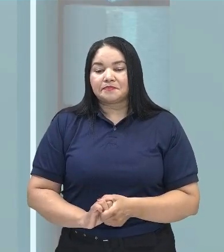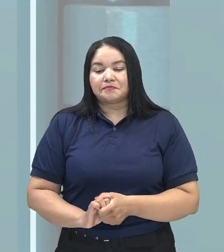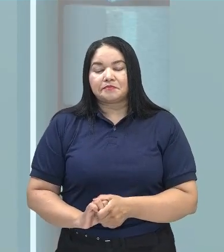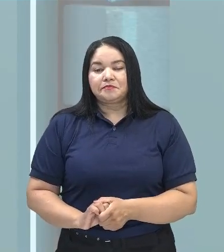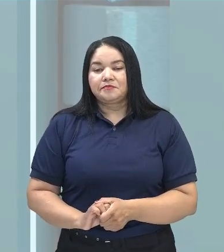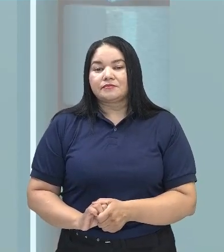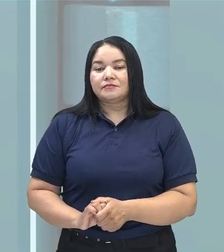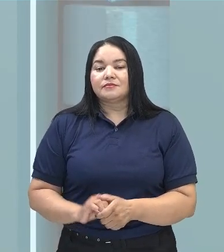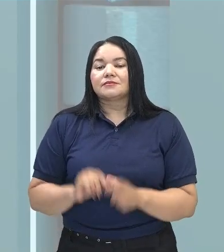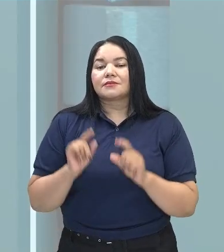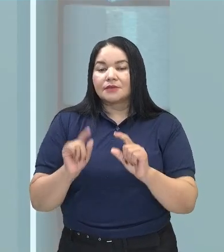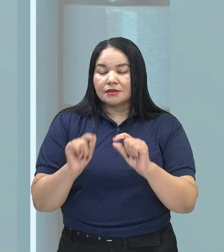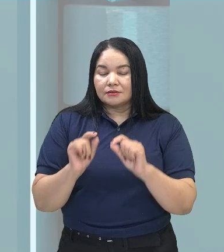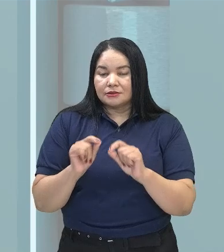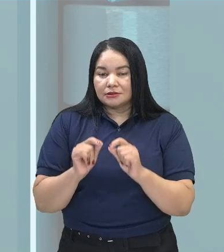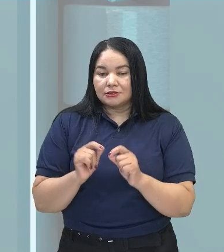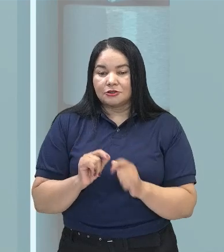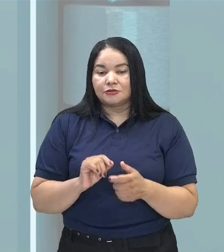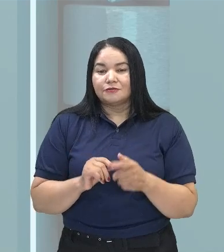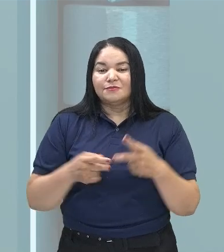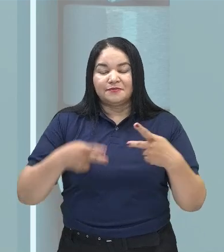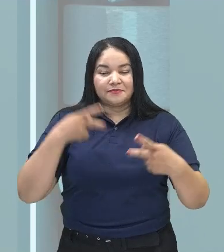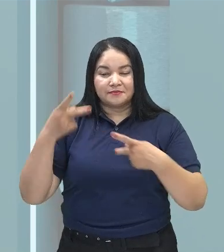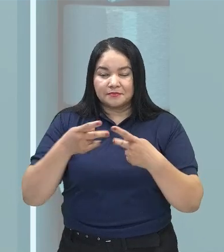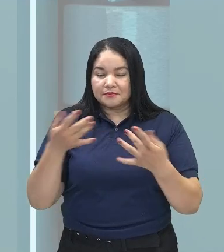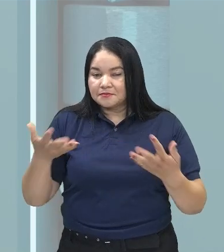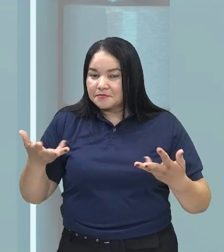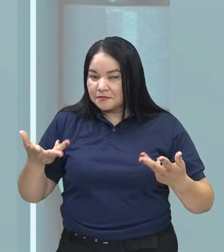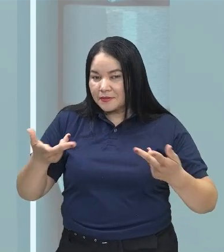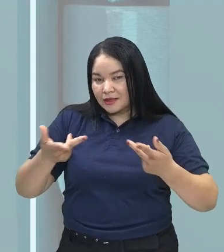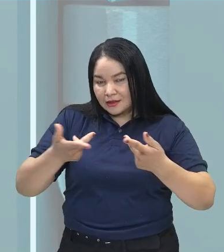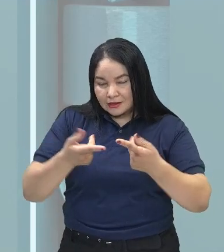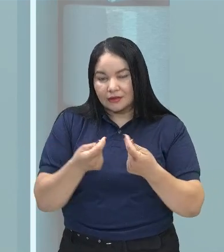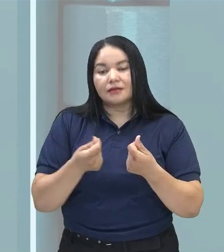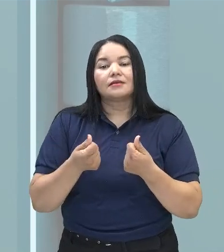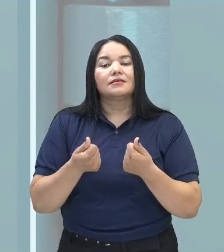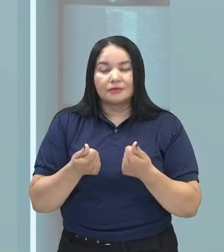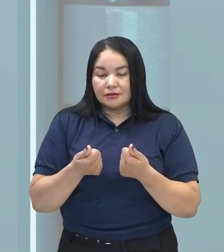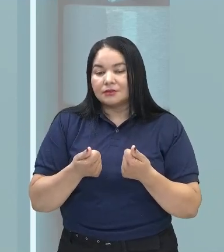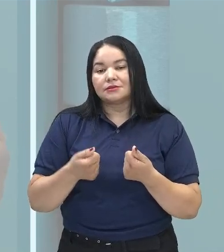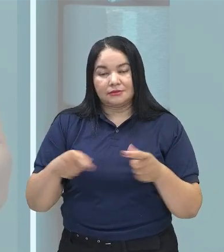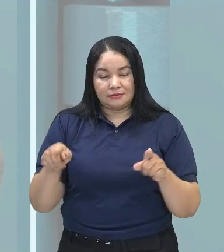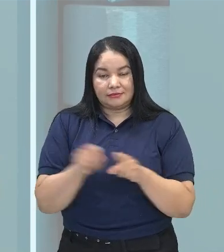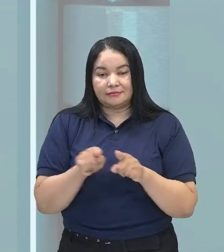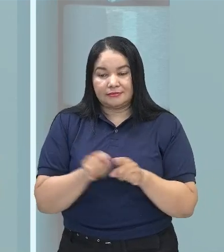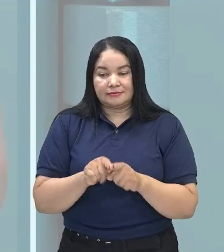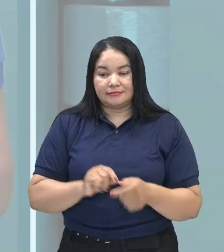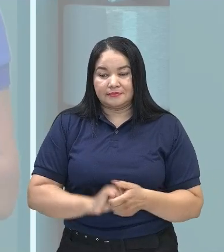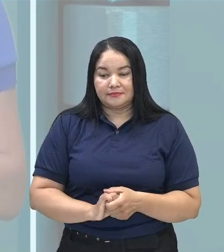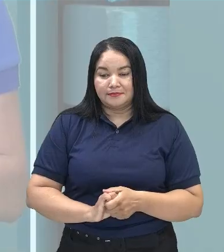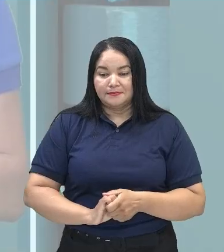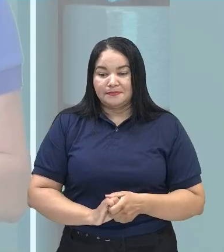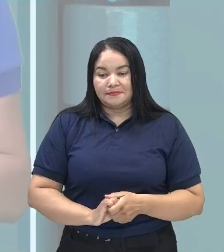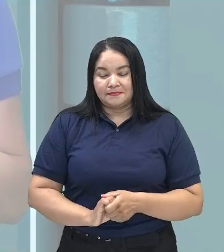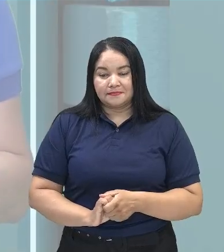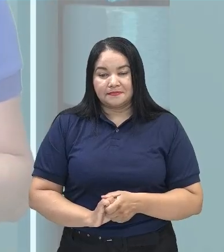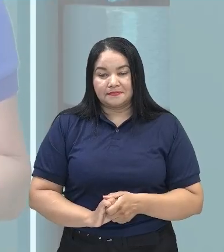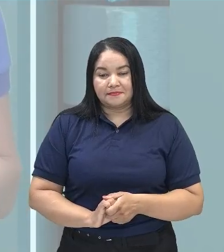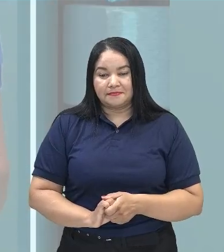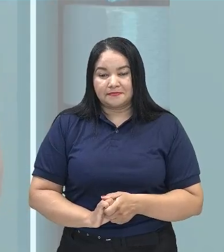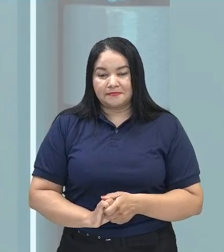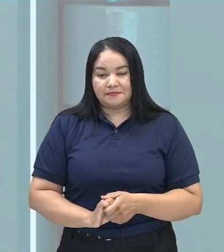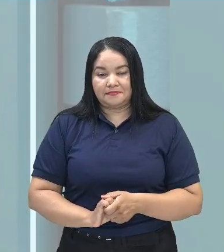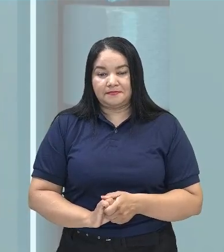fazer melhor, para deixar as palavras fluírem melhor do que as que geralmente a gente fala, né, que é